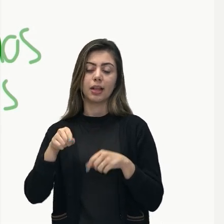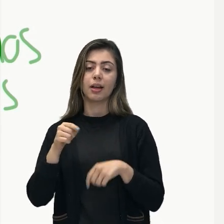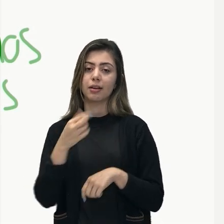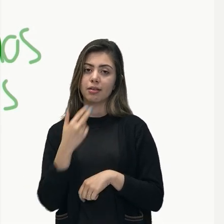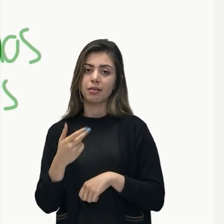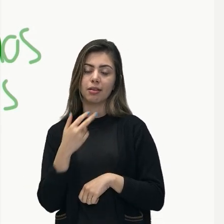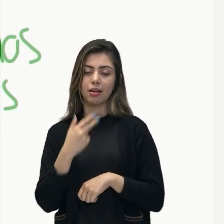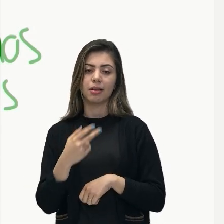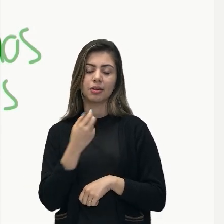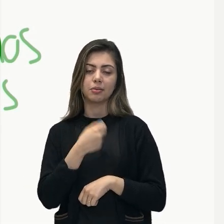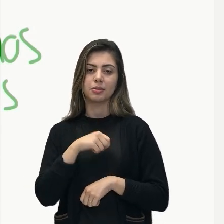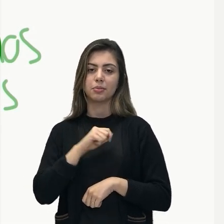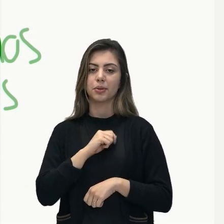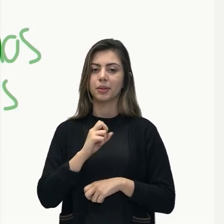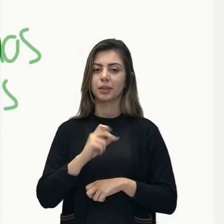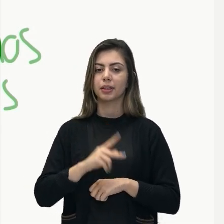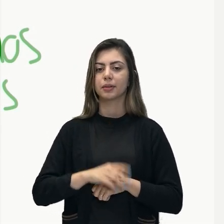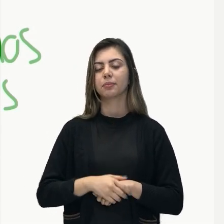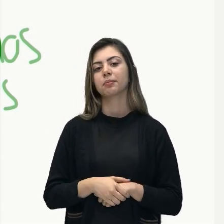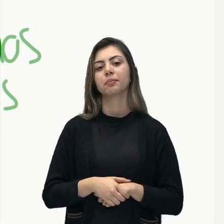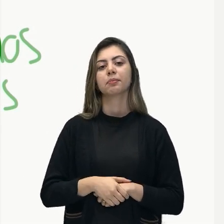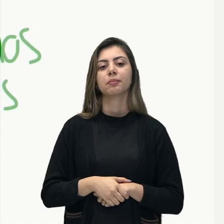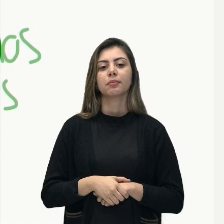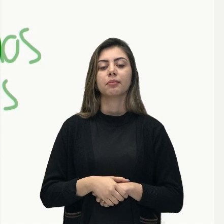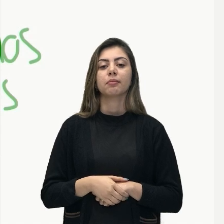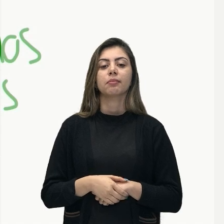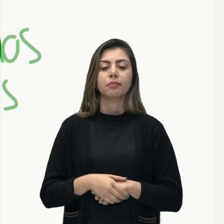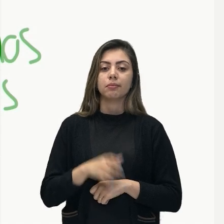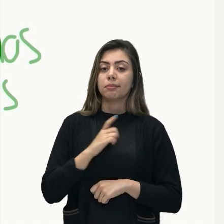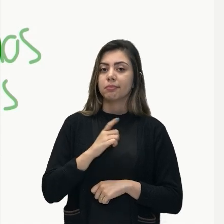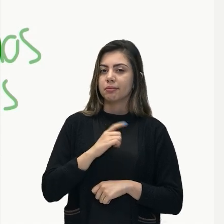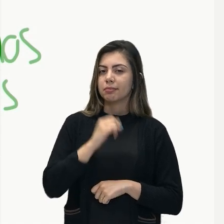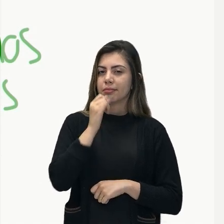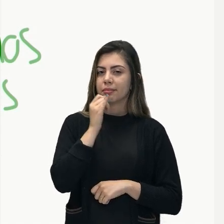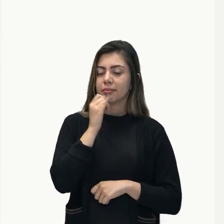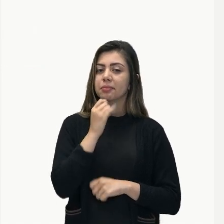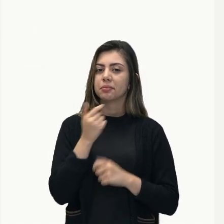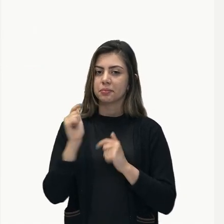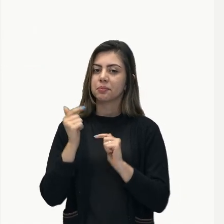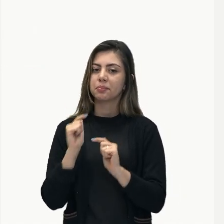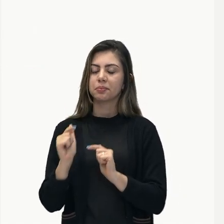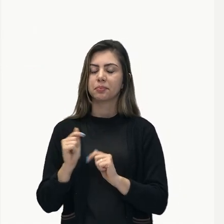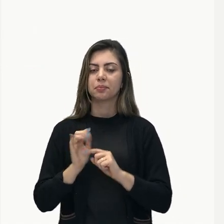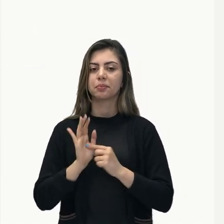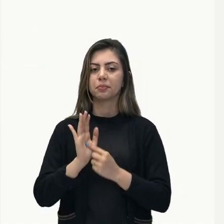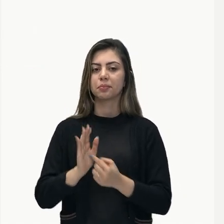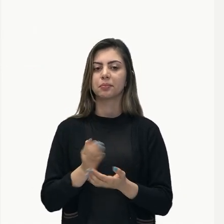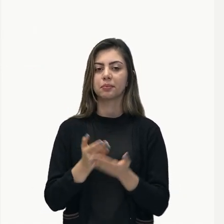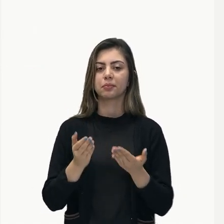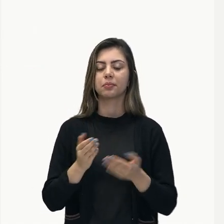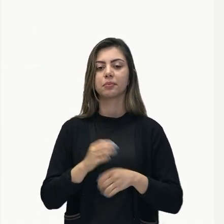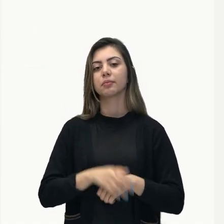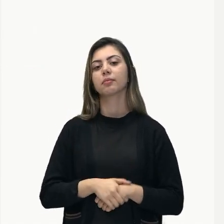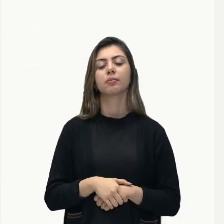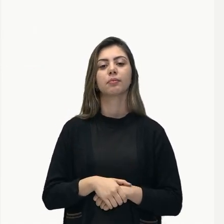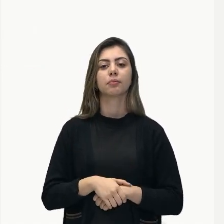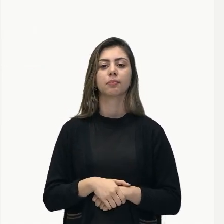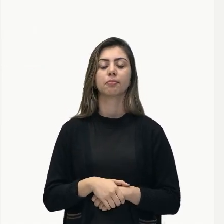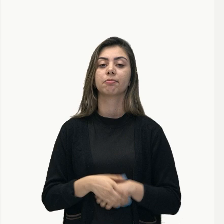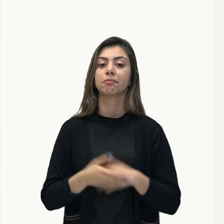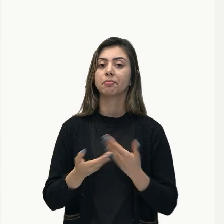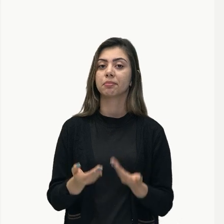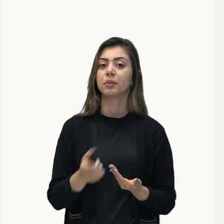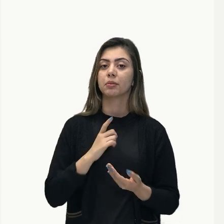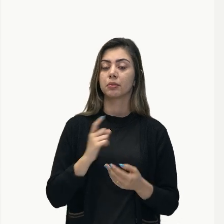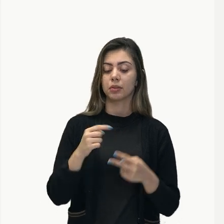indicativo, ok? Vamos agora para os... Tem mais alguns exemplos desses? Sim. Por exemplo, da mesma forma como esses